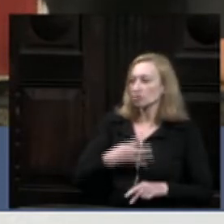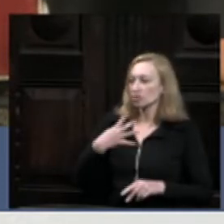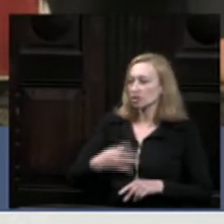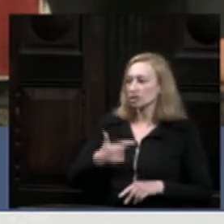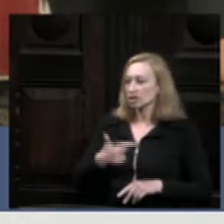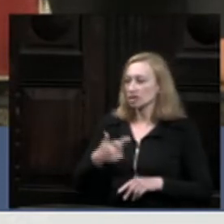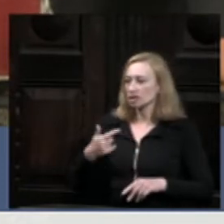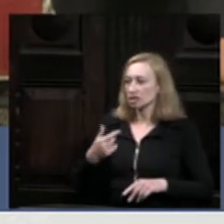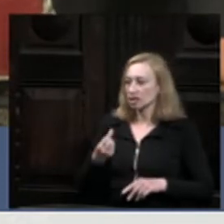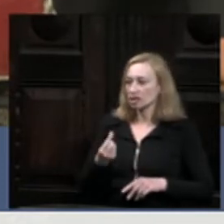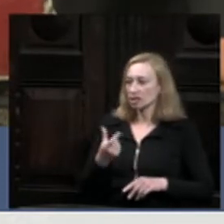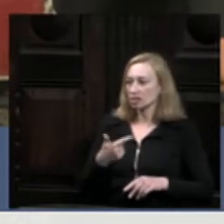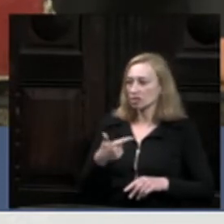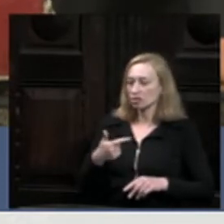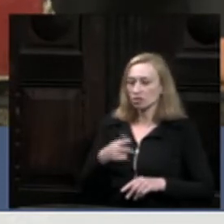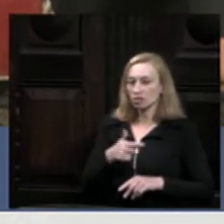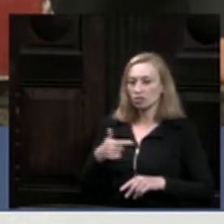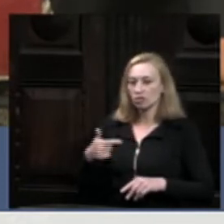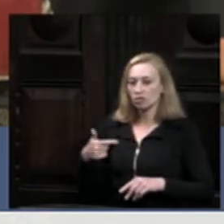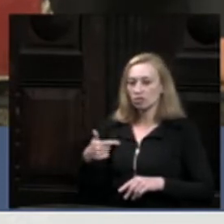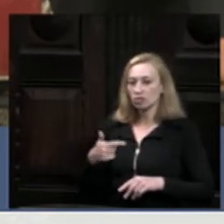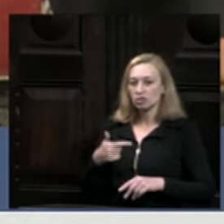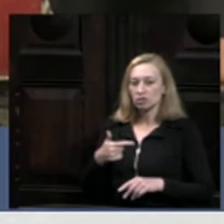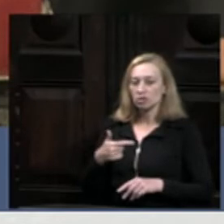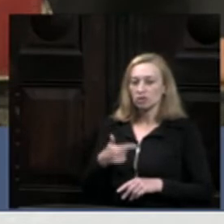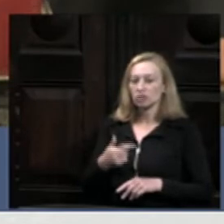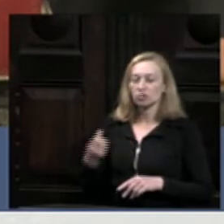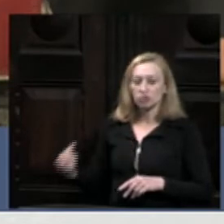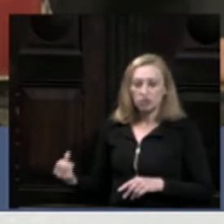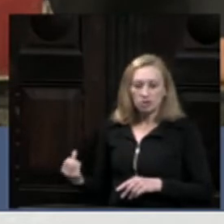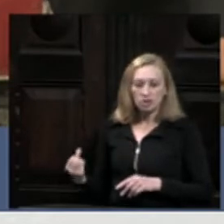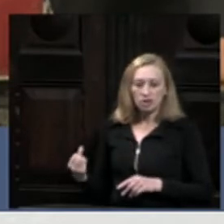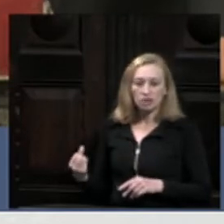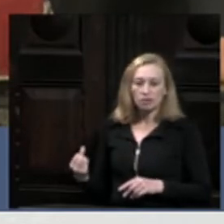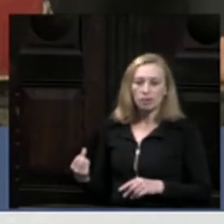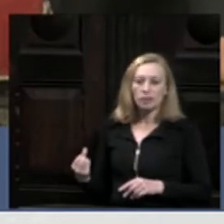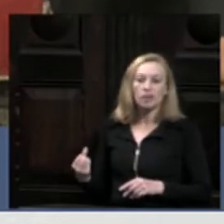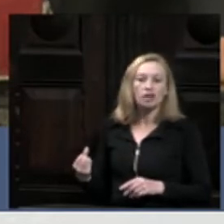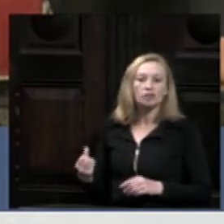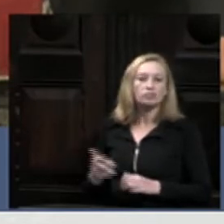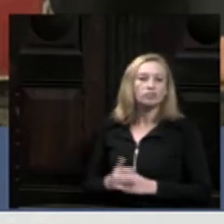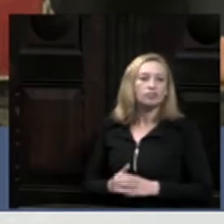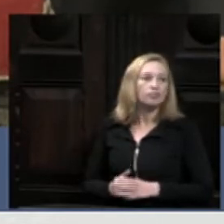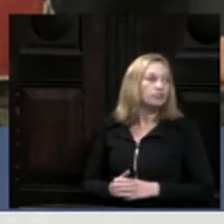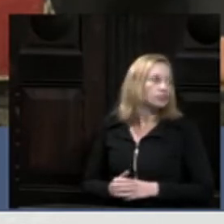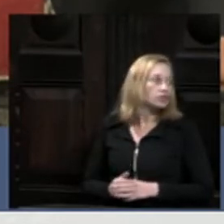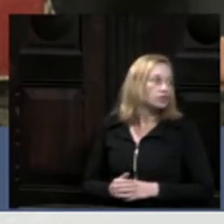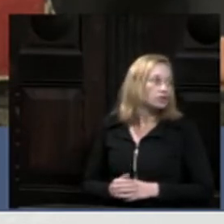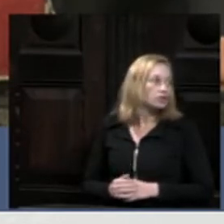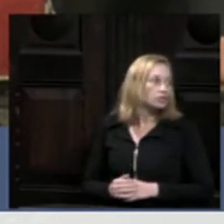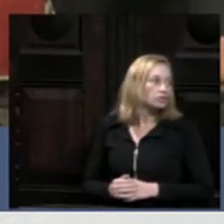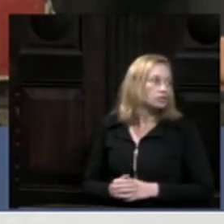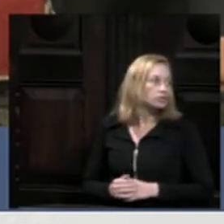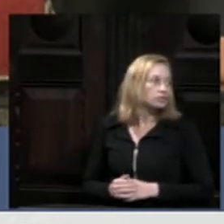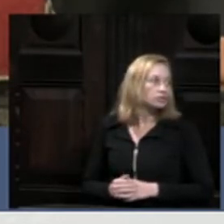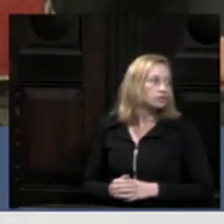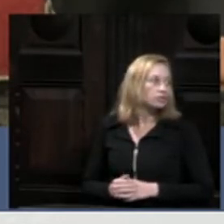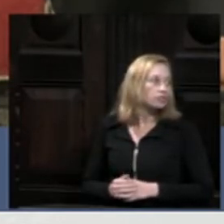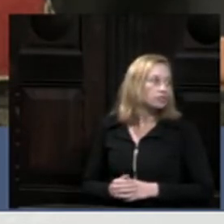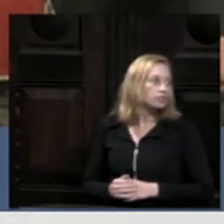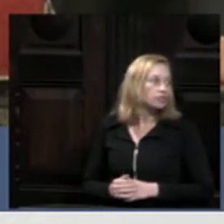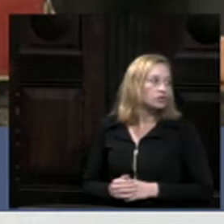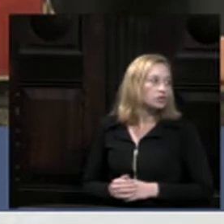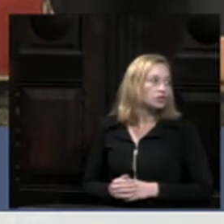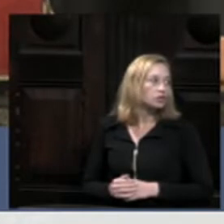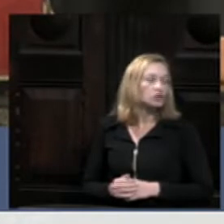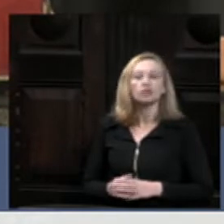4.962, de 21 de dezembro de 2006, que cria o Fundo Estadual de Habitação de Interesse Social, FIIs, e dá outras providências. Parecer das